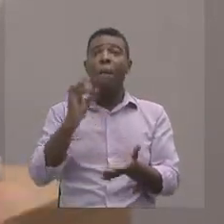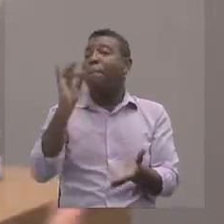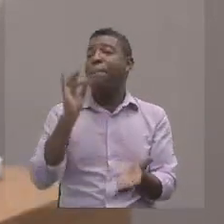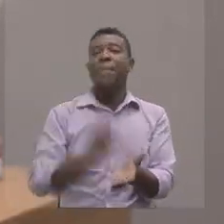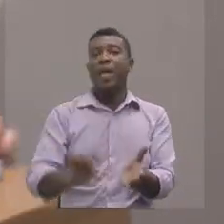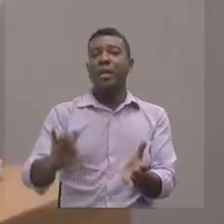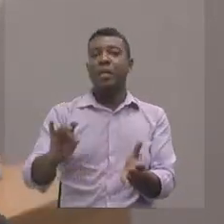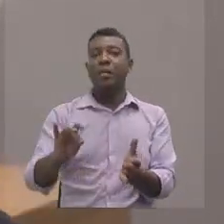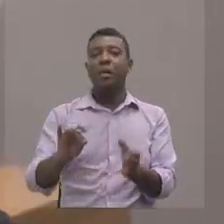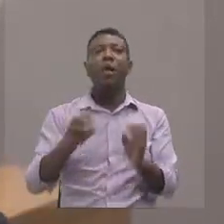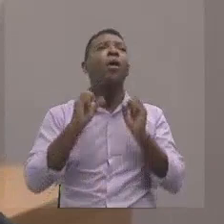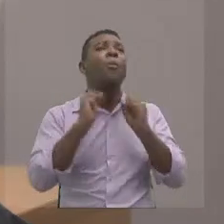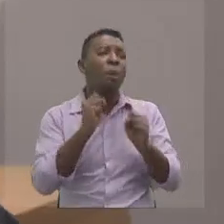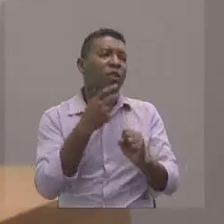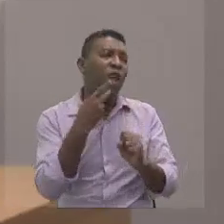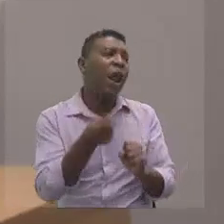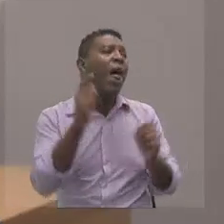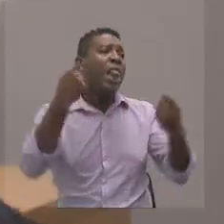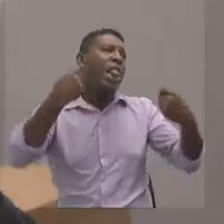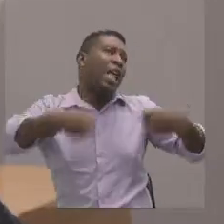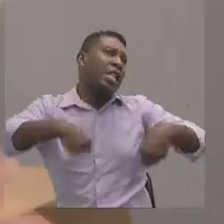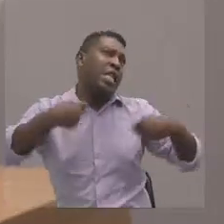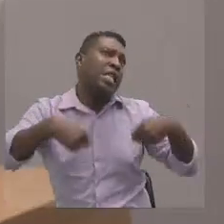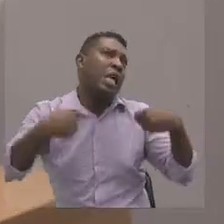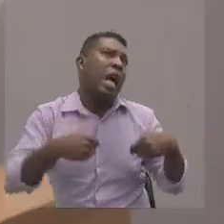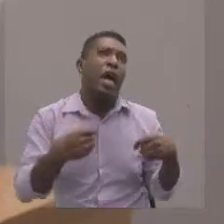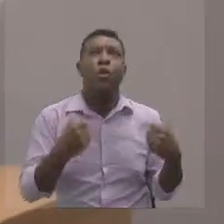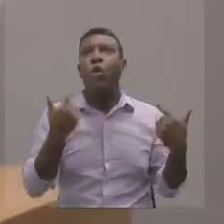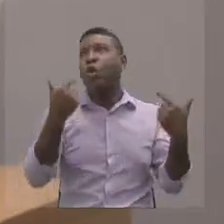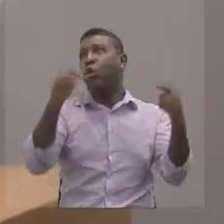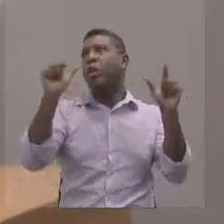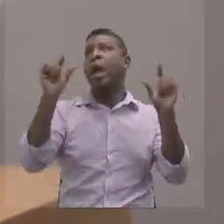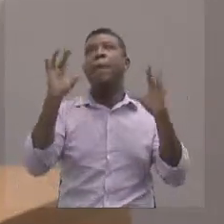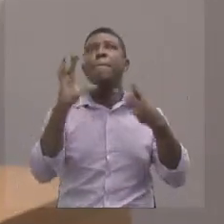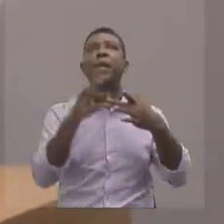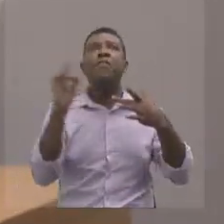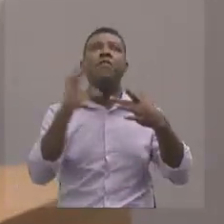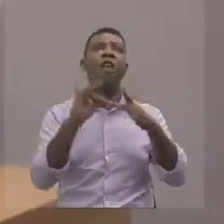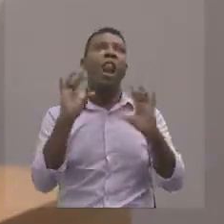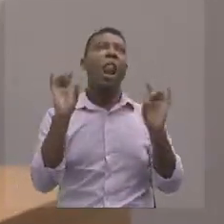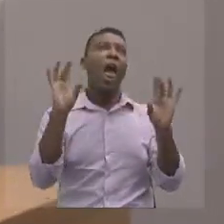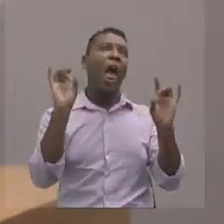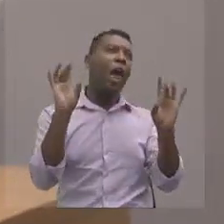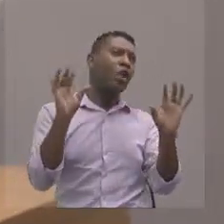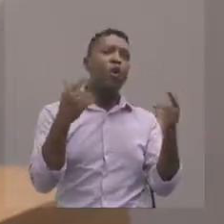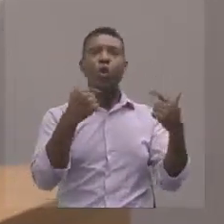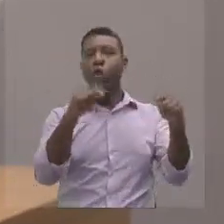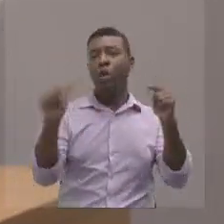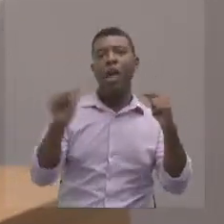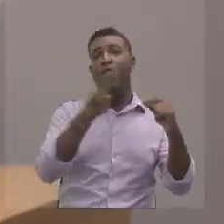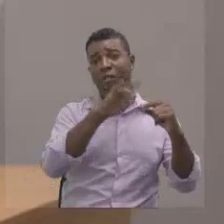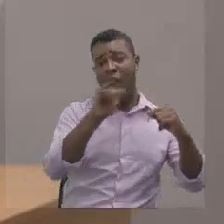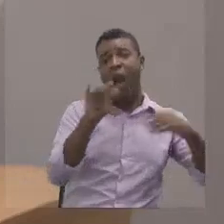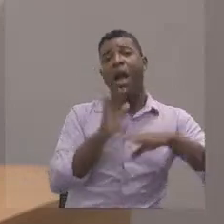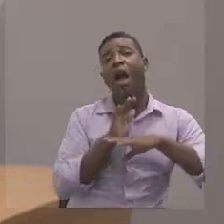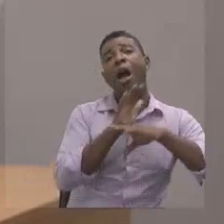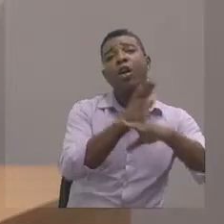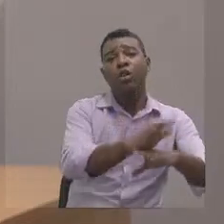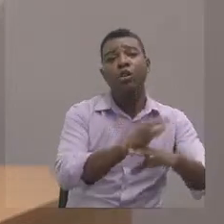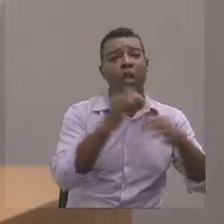foi necessário de que não há nenhum privilégio em escolher justamente essa estrada que vai valorizar o imóvel do Zema porém